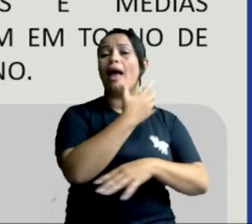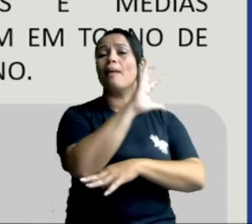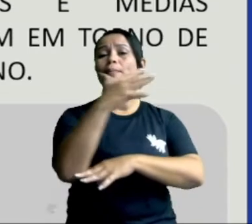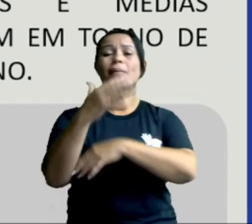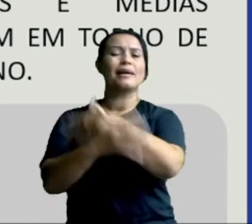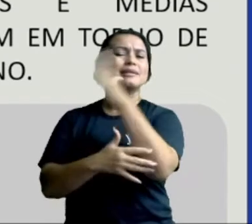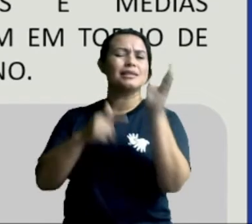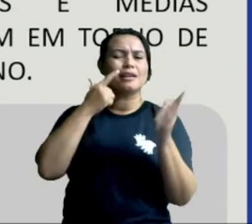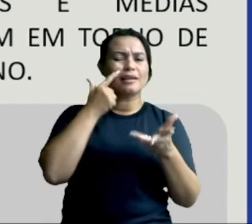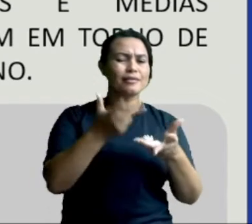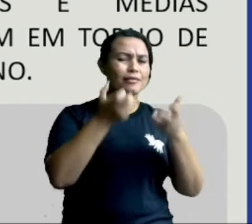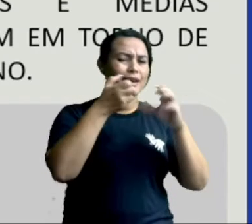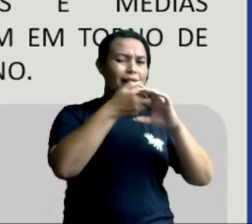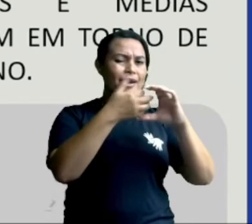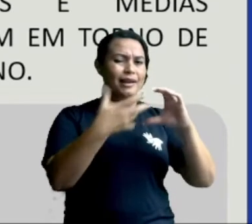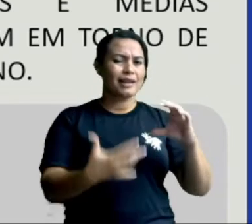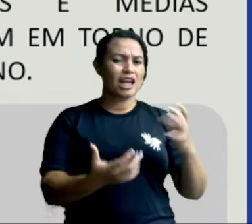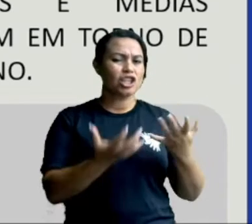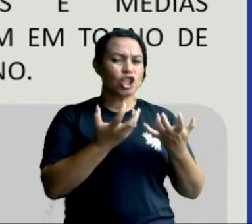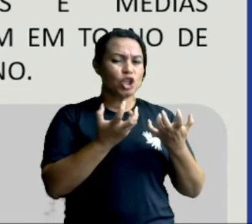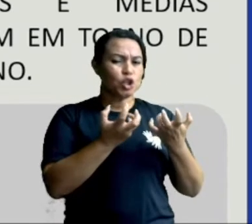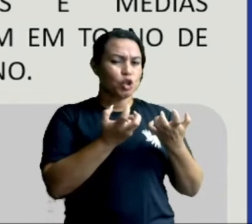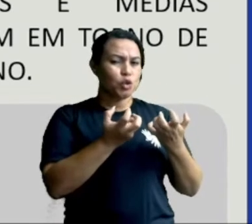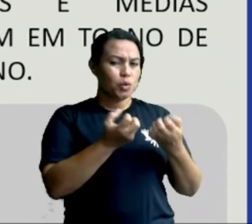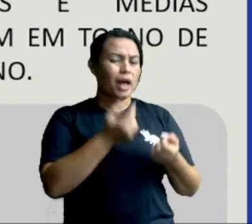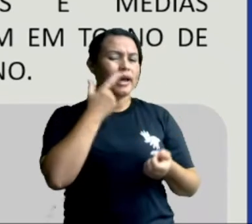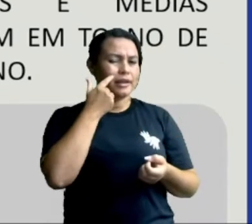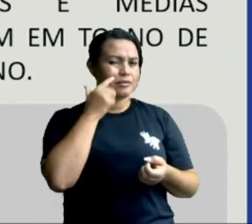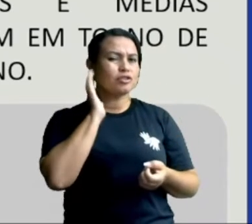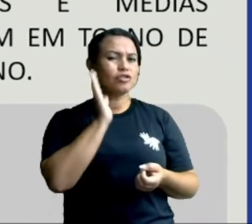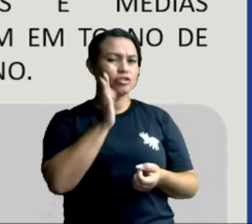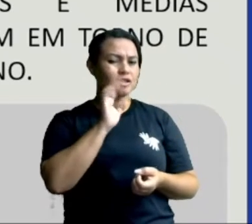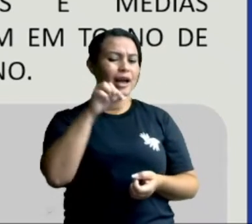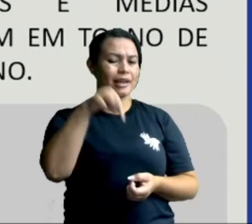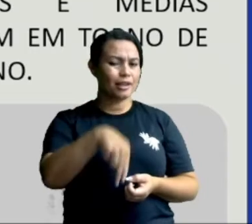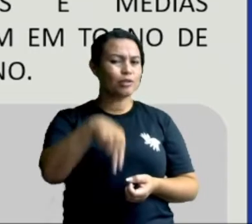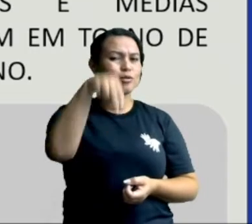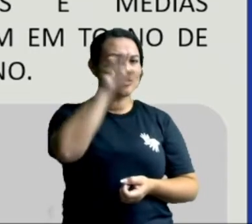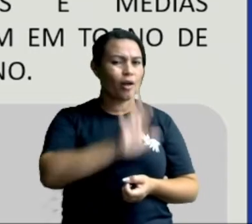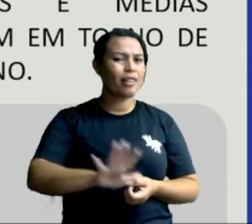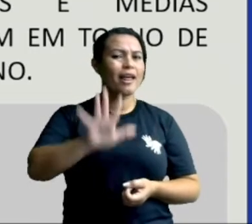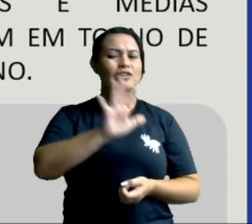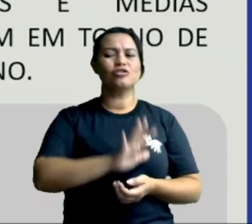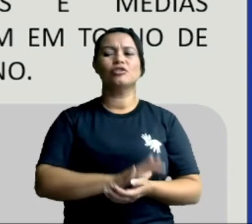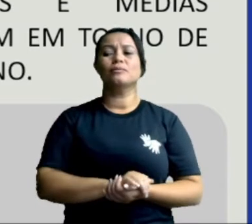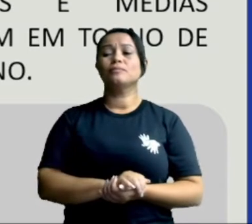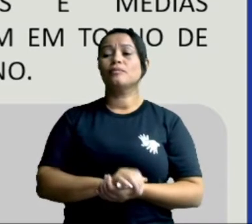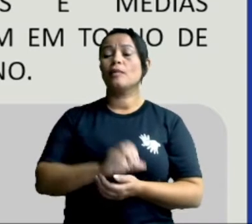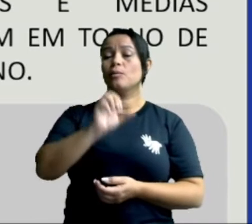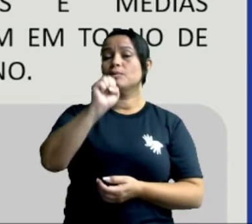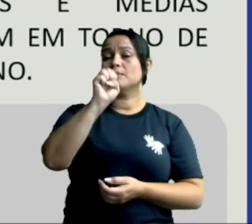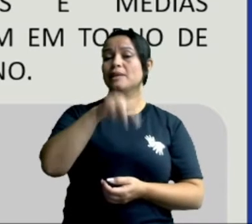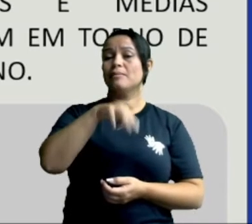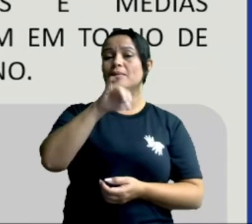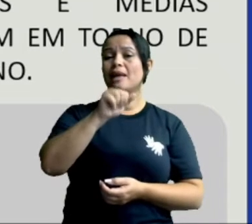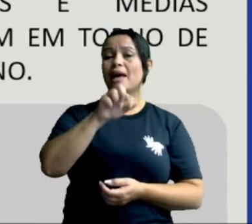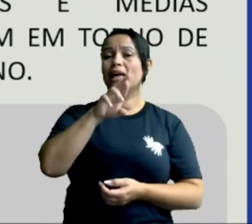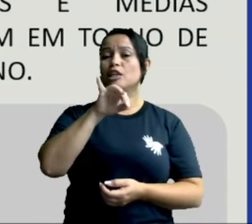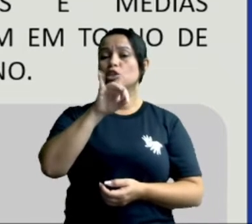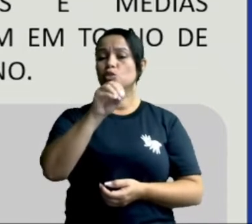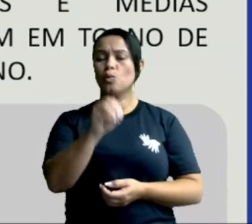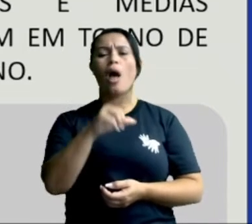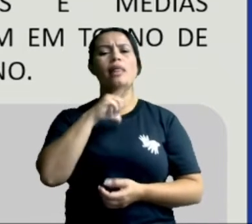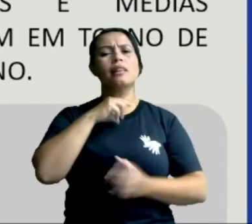característica da gente né Nós costumamos ver muito isso aqui no nosso Nordeste com o semiárido